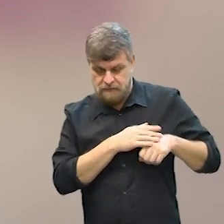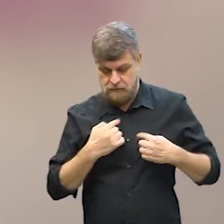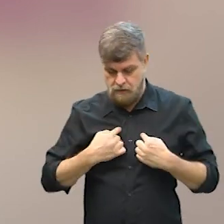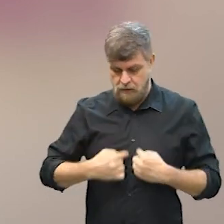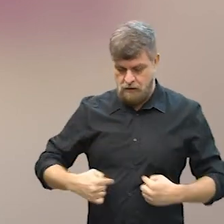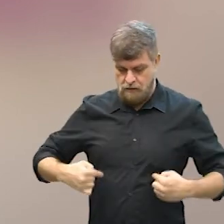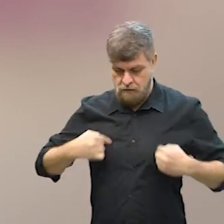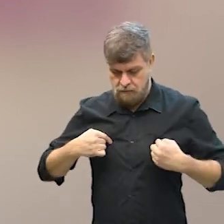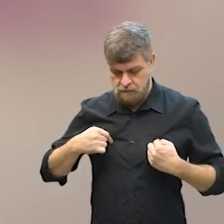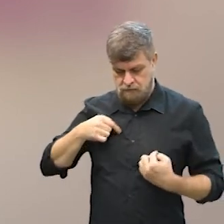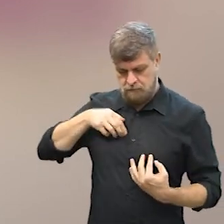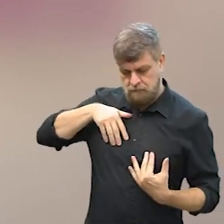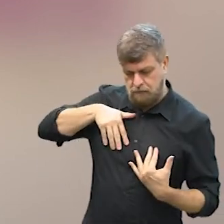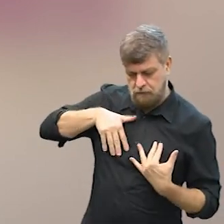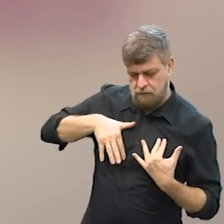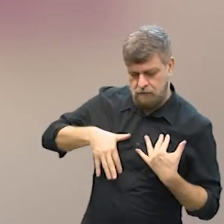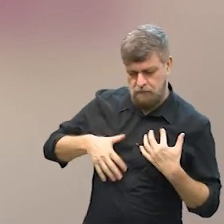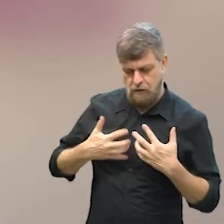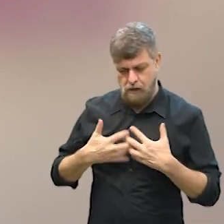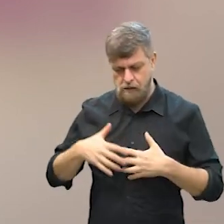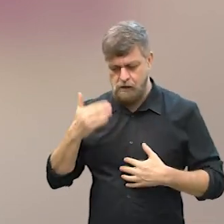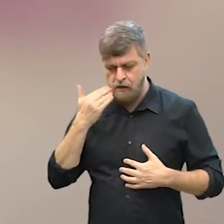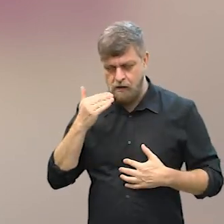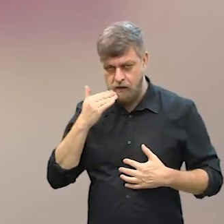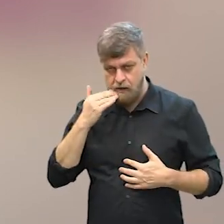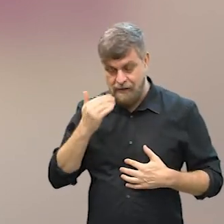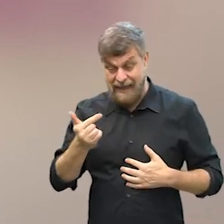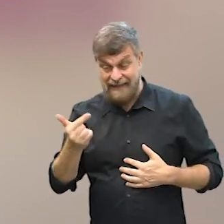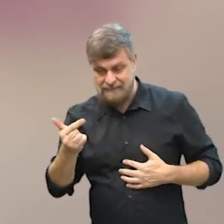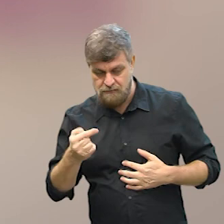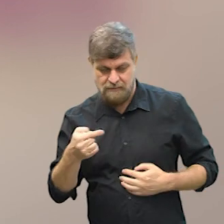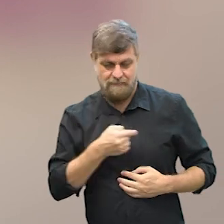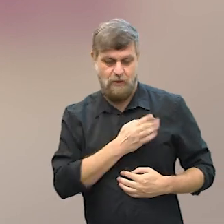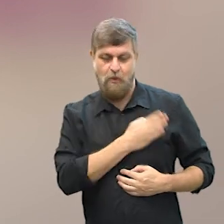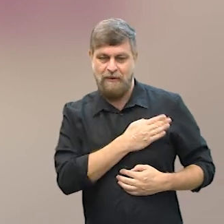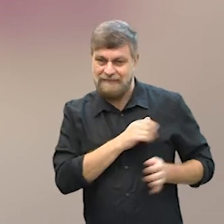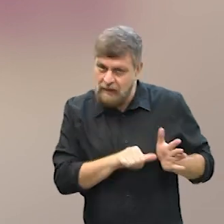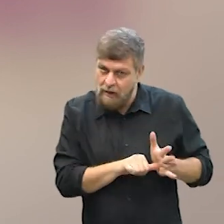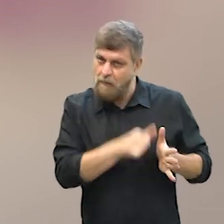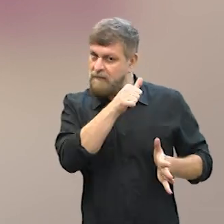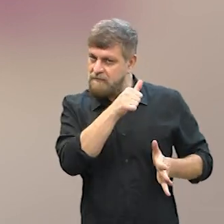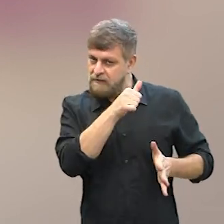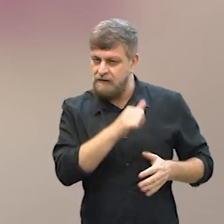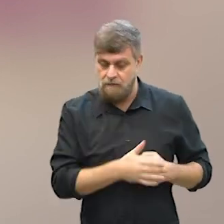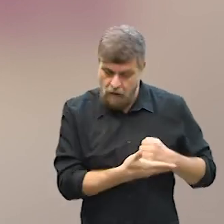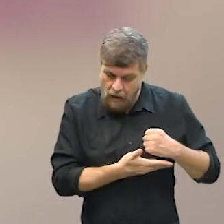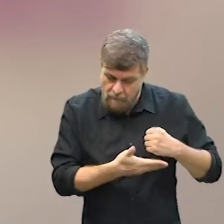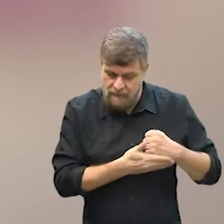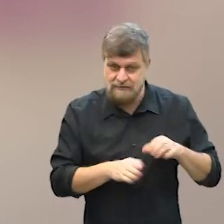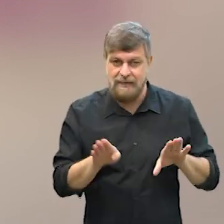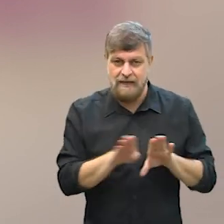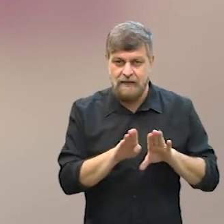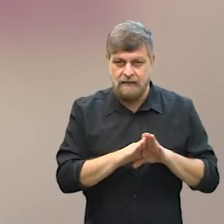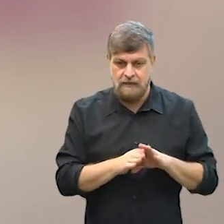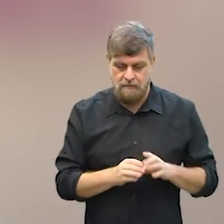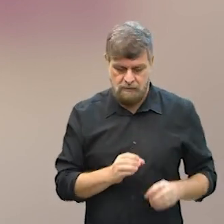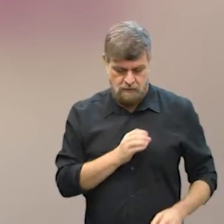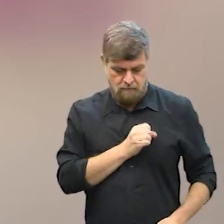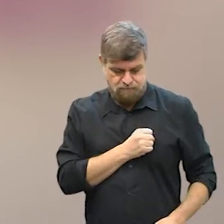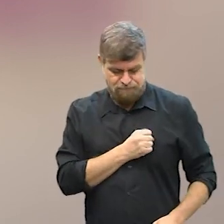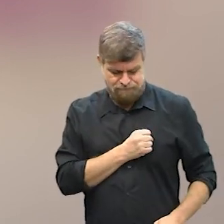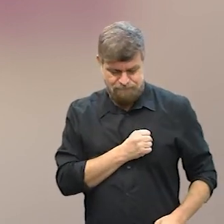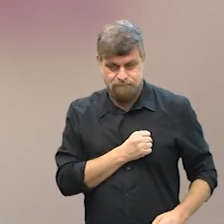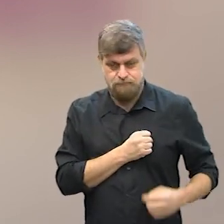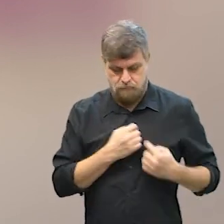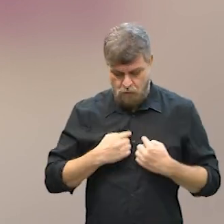hipertensão pulmonar secundária a um problema cardiovascular, e também no caso das embolias pulmonares, que